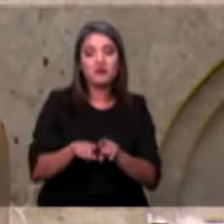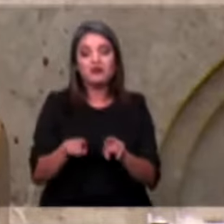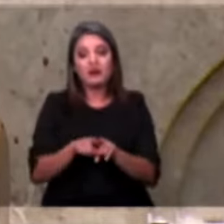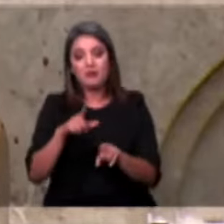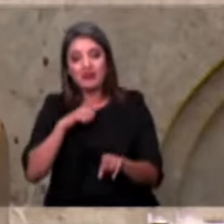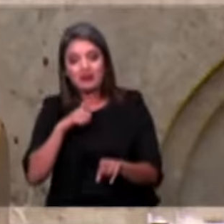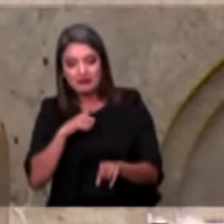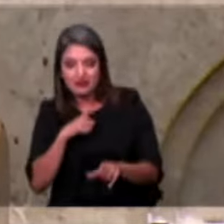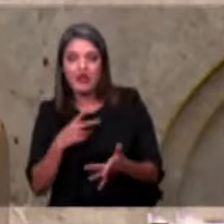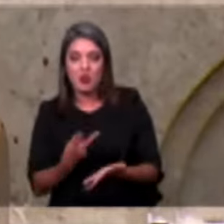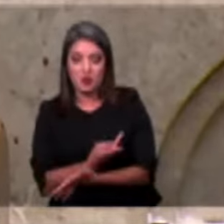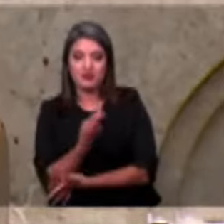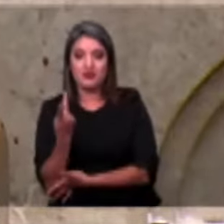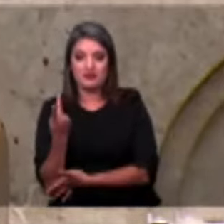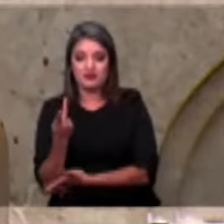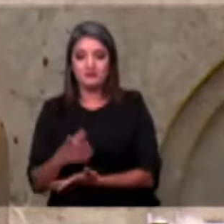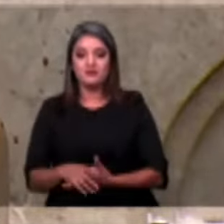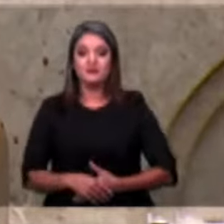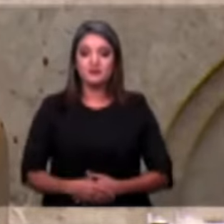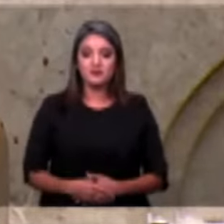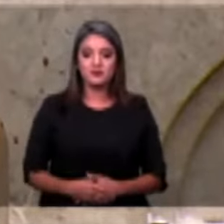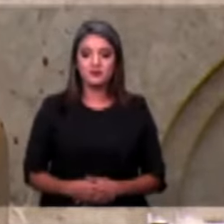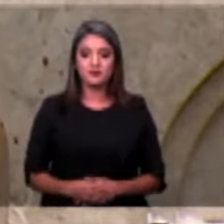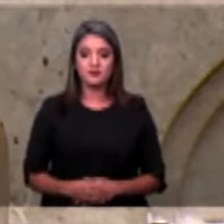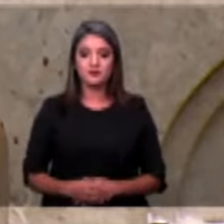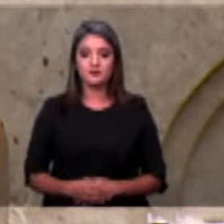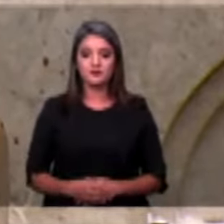de vulnerabilidade.